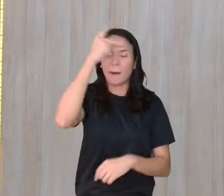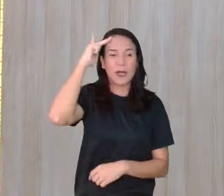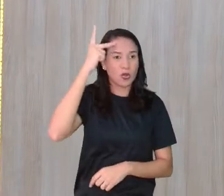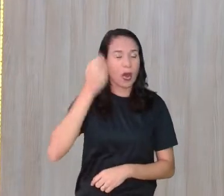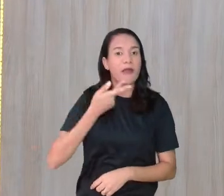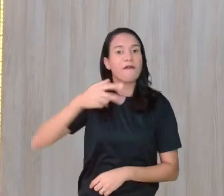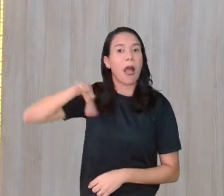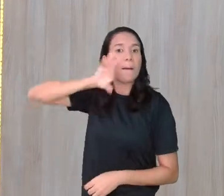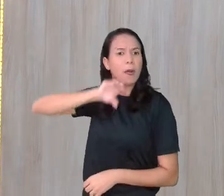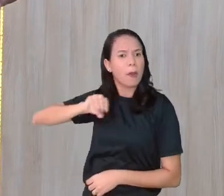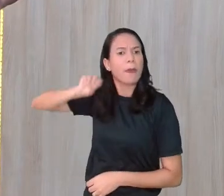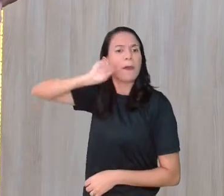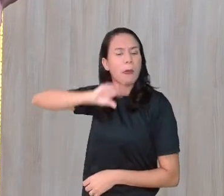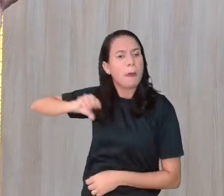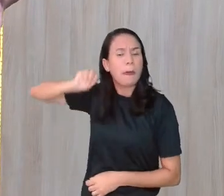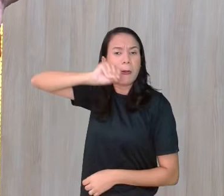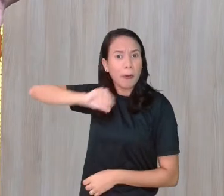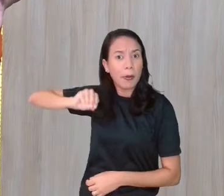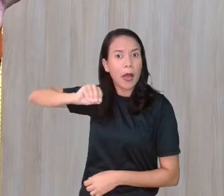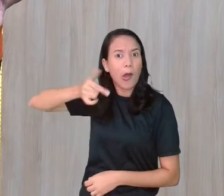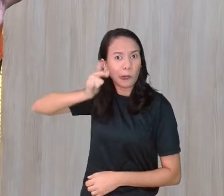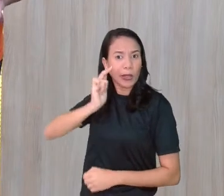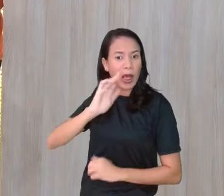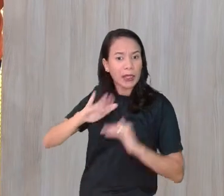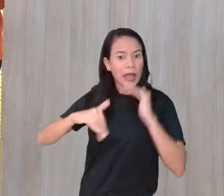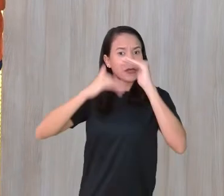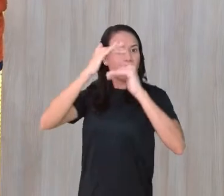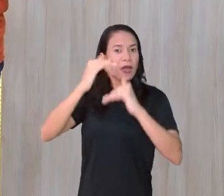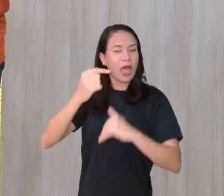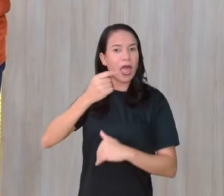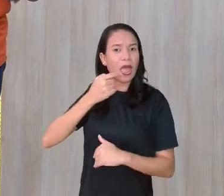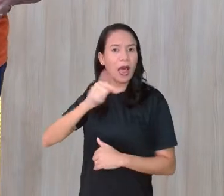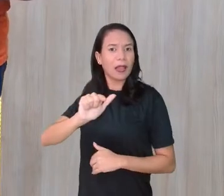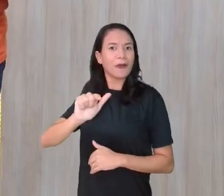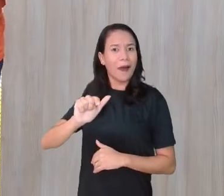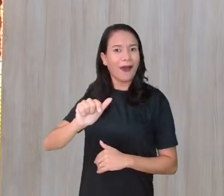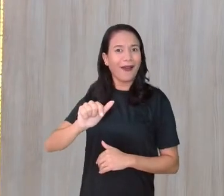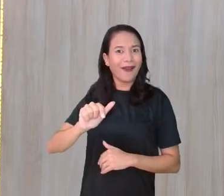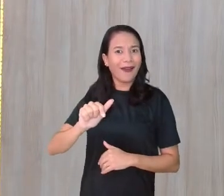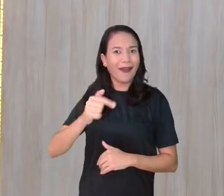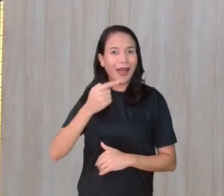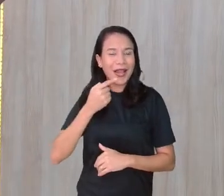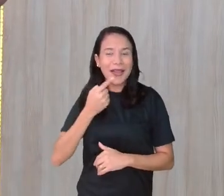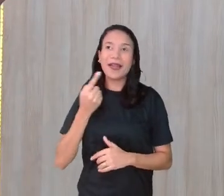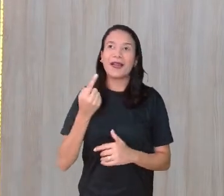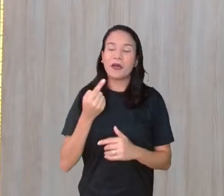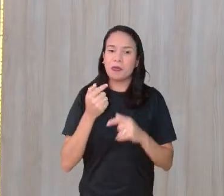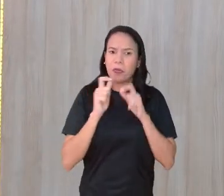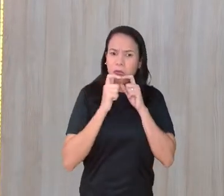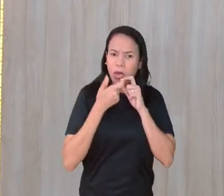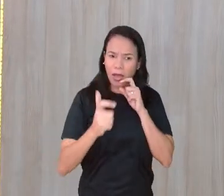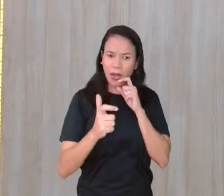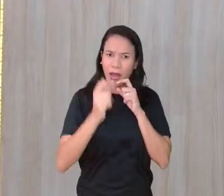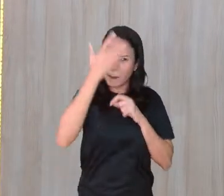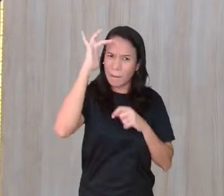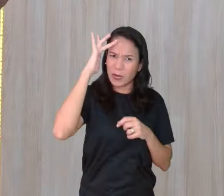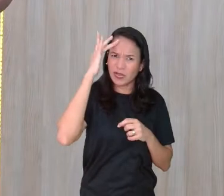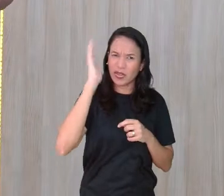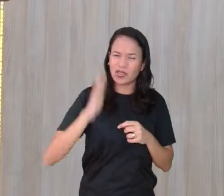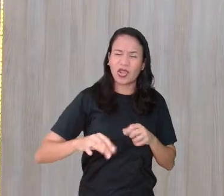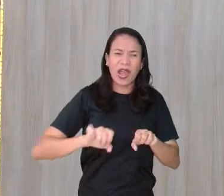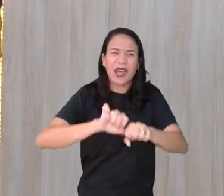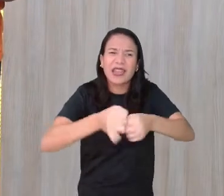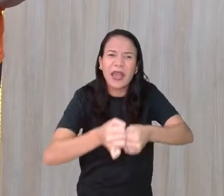muito poderia desenvolver a língua, até aumentar. Quando alguém aqui já quebrou um braço ou uma